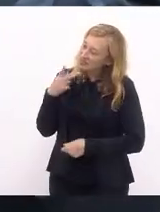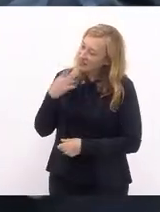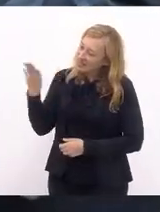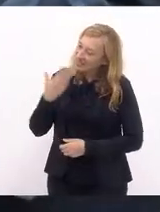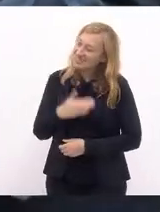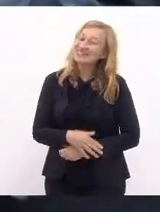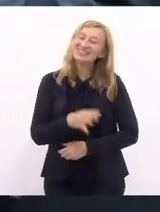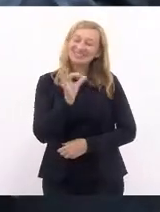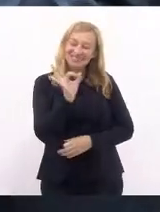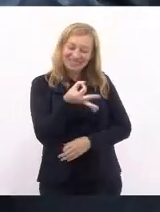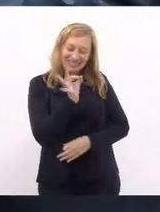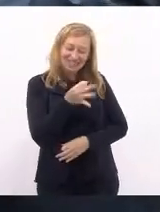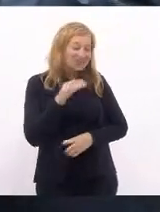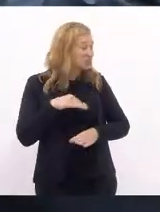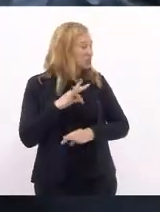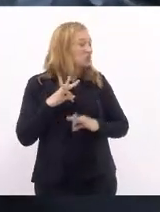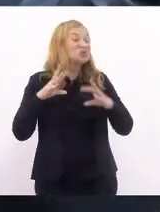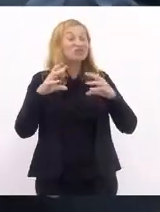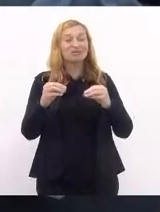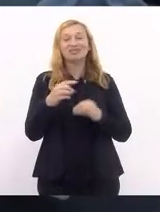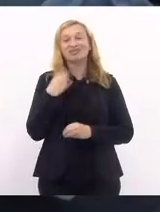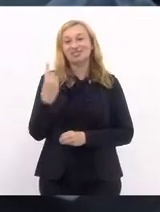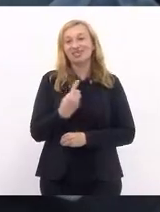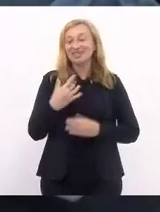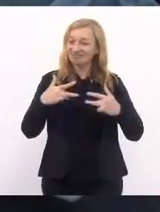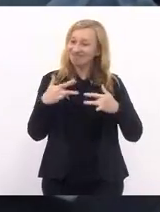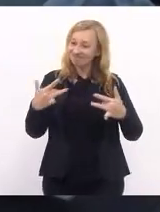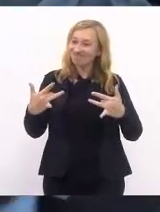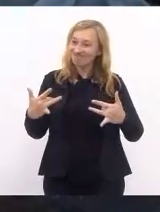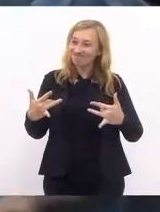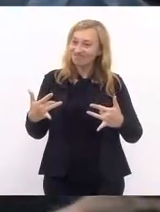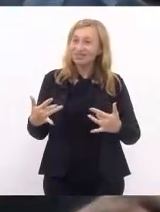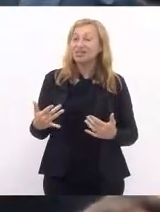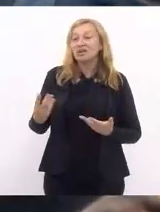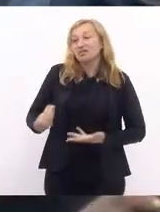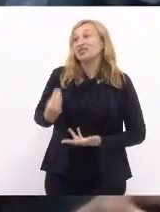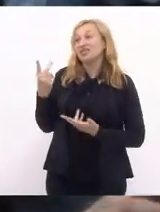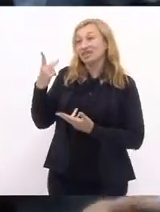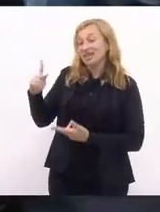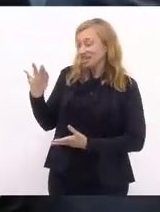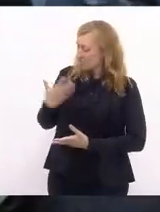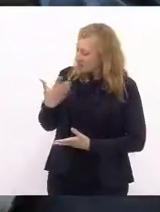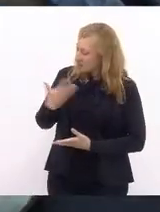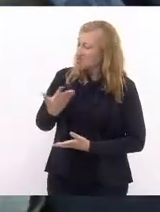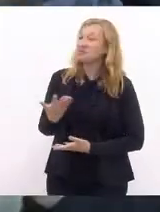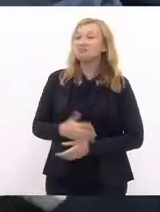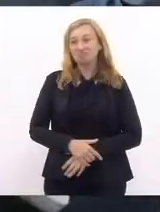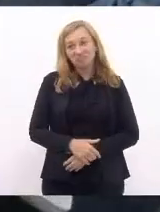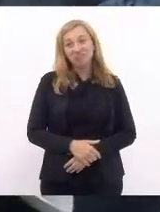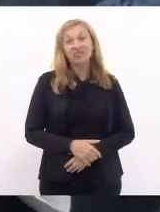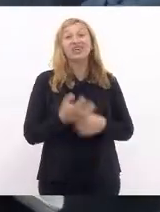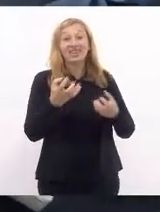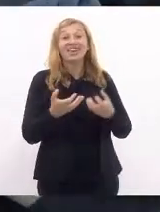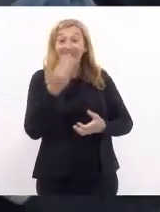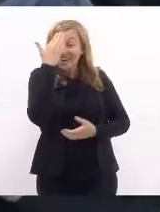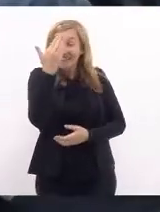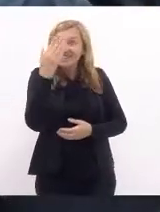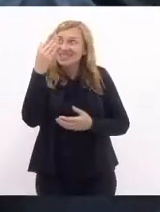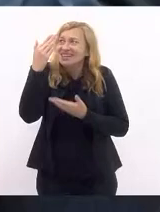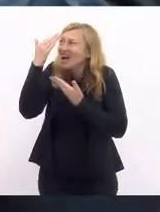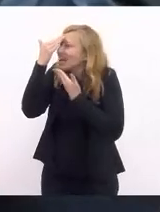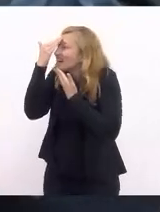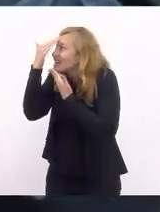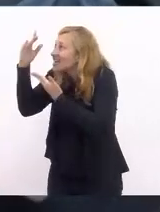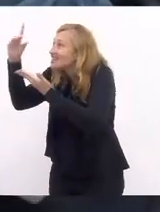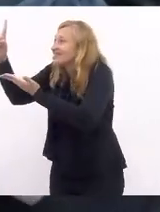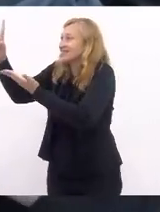palavras com certeza todos nós estamos solidários com a situação dele o cara amigo parceiro queria agradecer a Deus